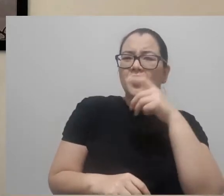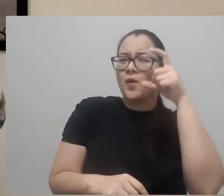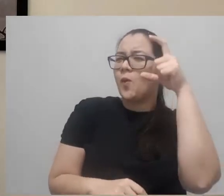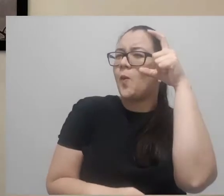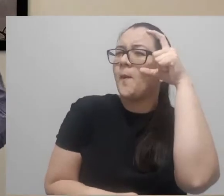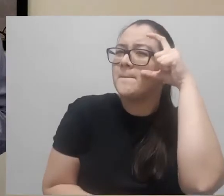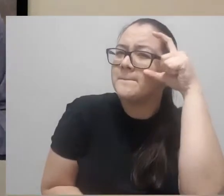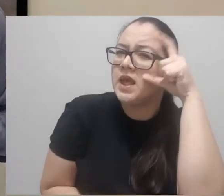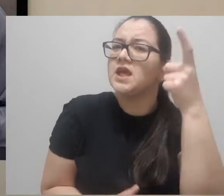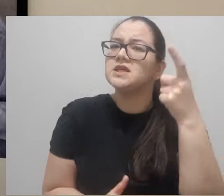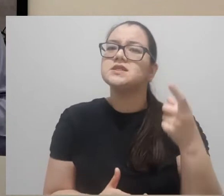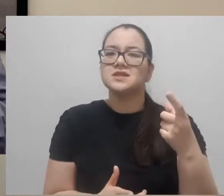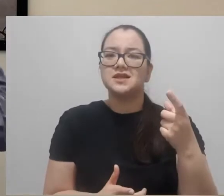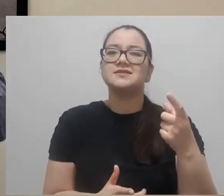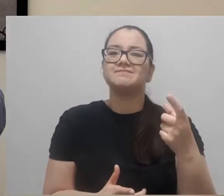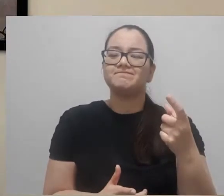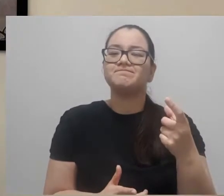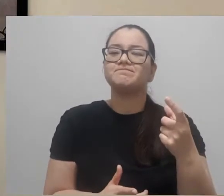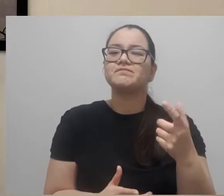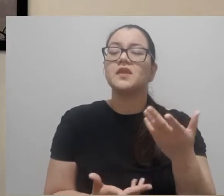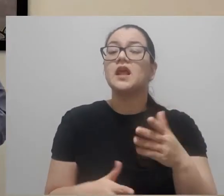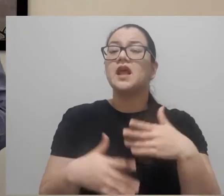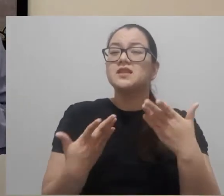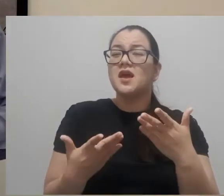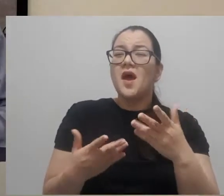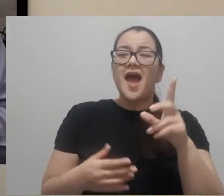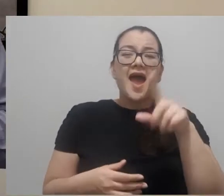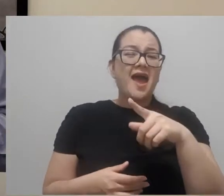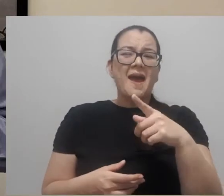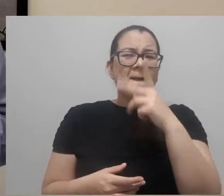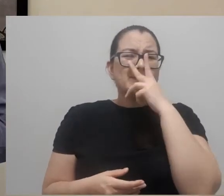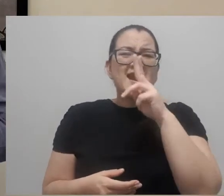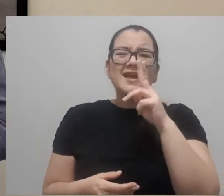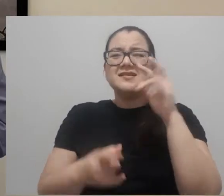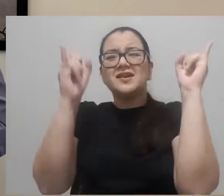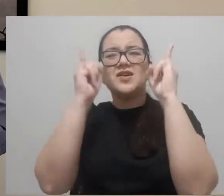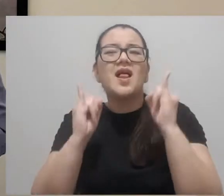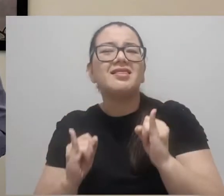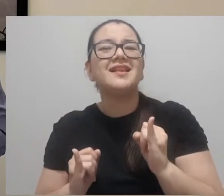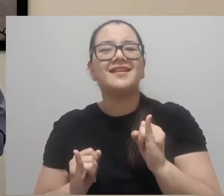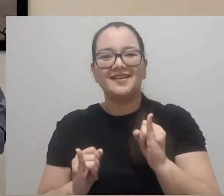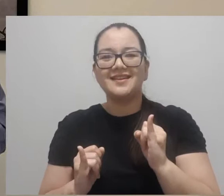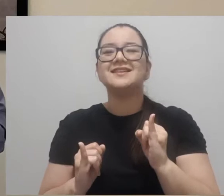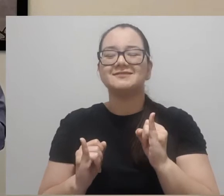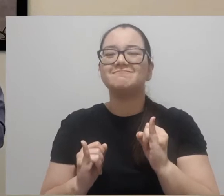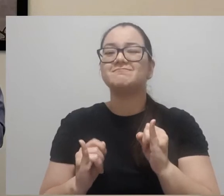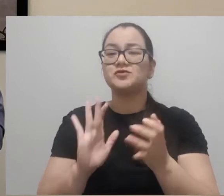a cobiça e uma espécie de idolatria. Ele vai adverti-los quanto a isso, para